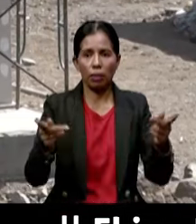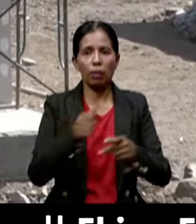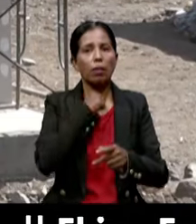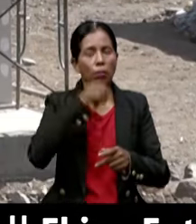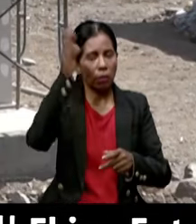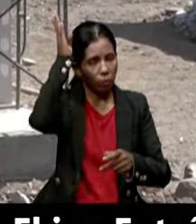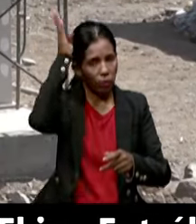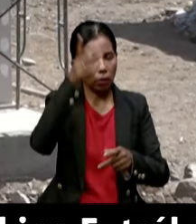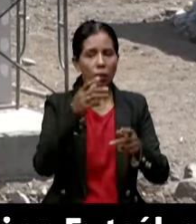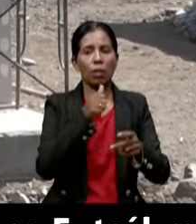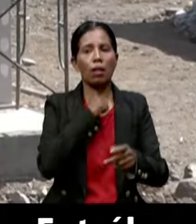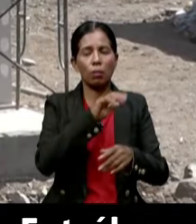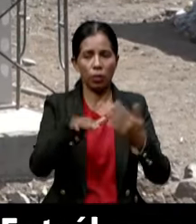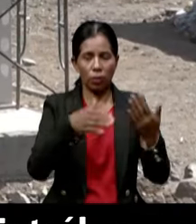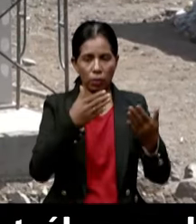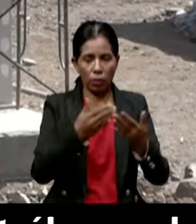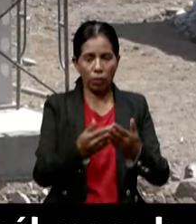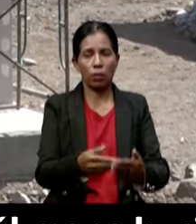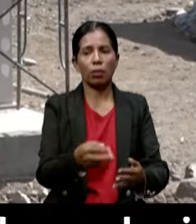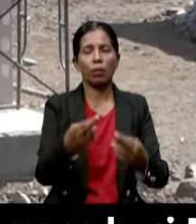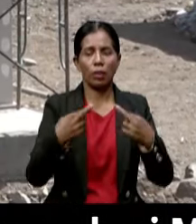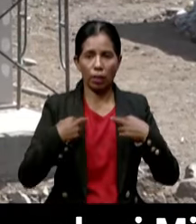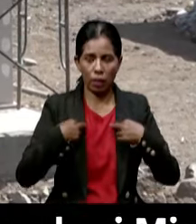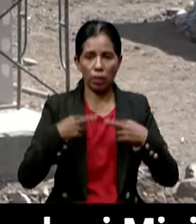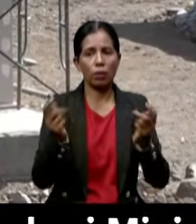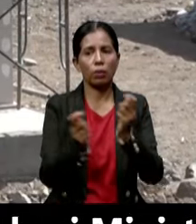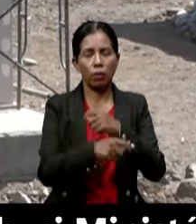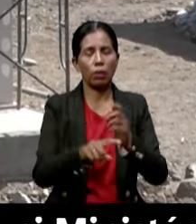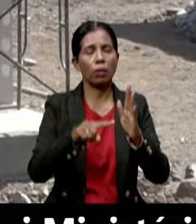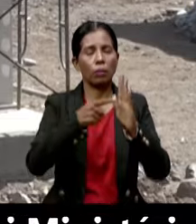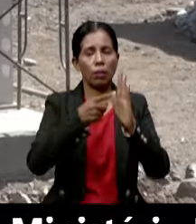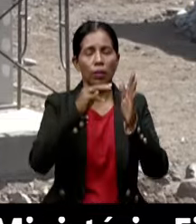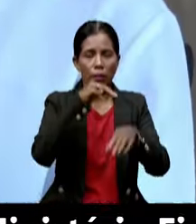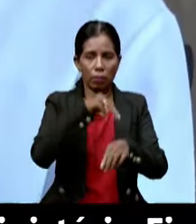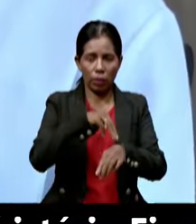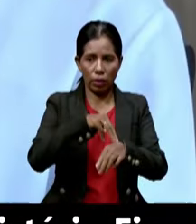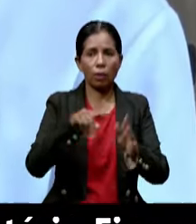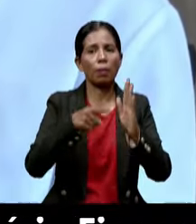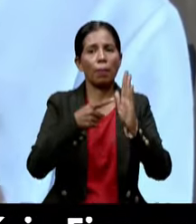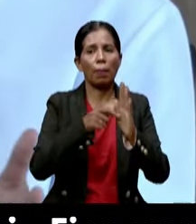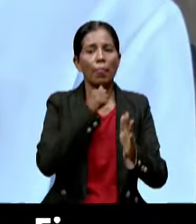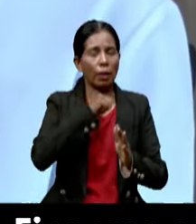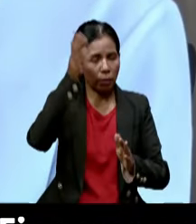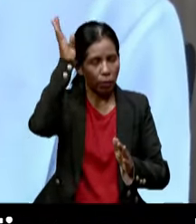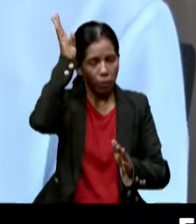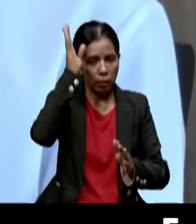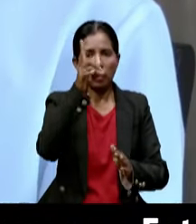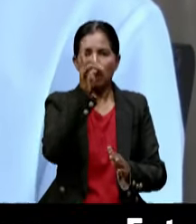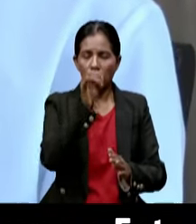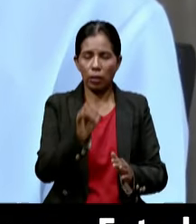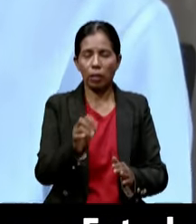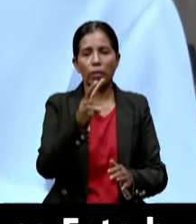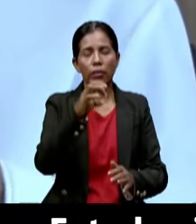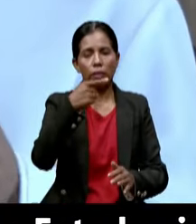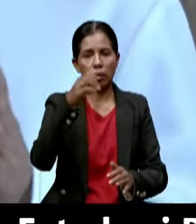Bispo no Padre Sira, ori descansa no troca, antes missahahu. Arcebispo Arquidiocese Metropolitana Dili, Dom